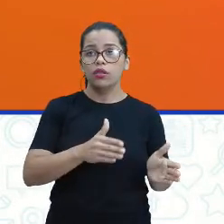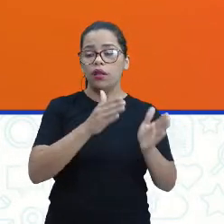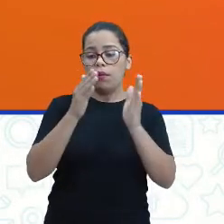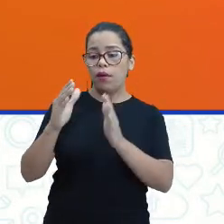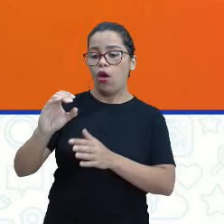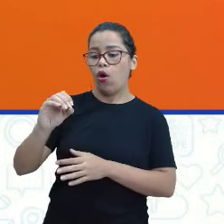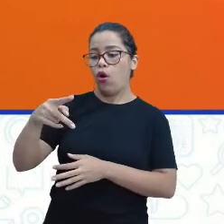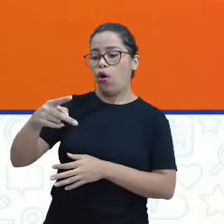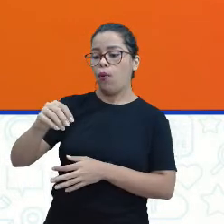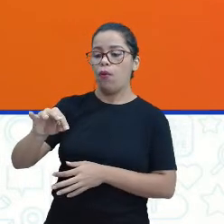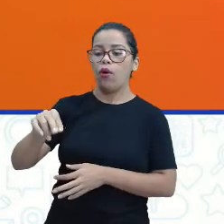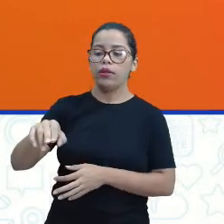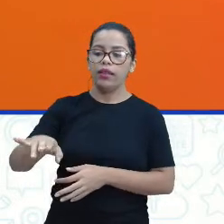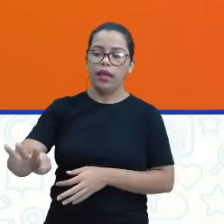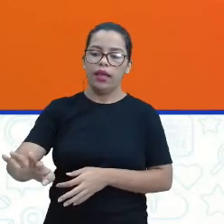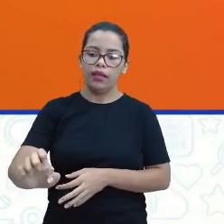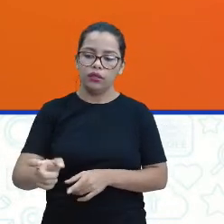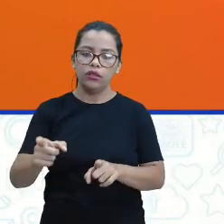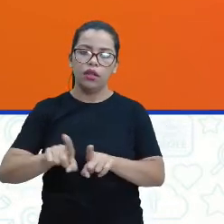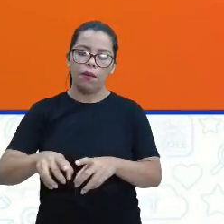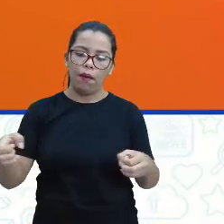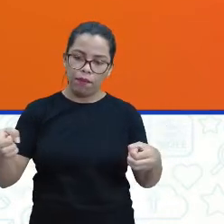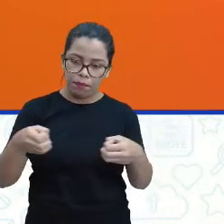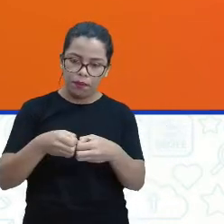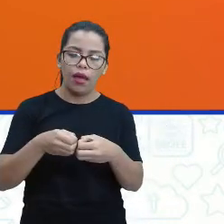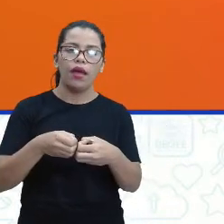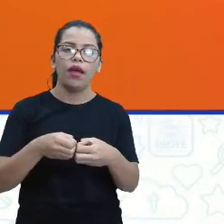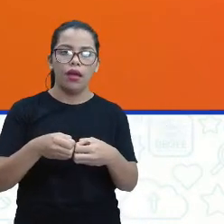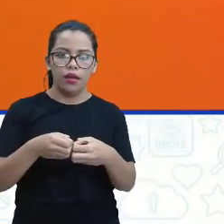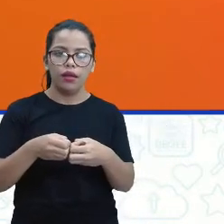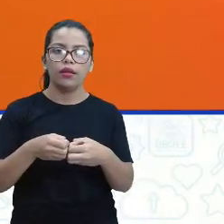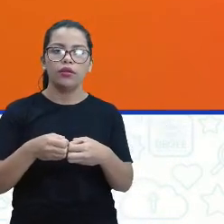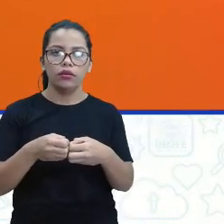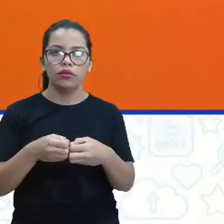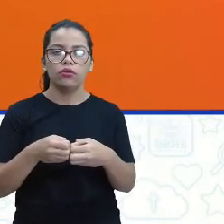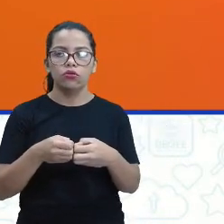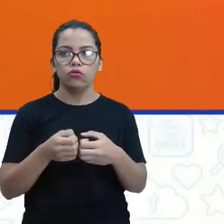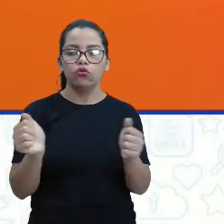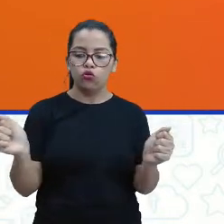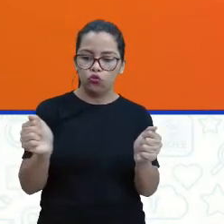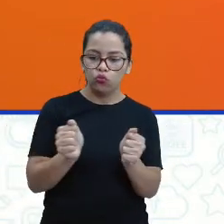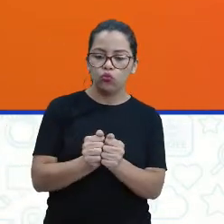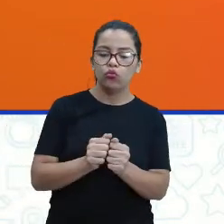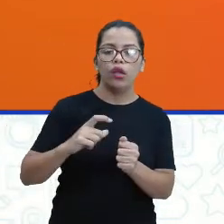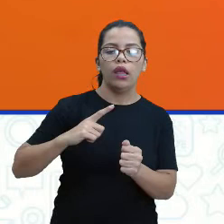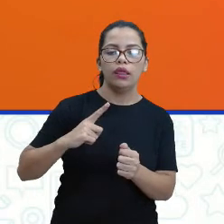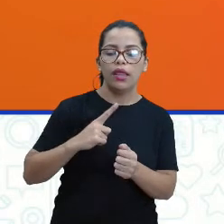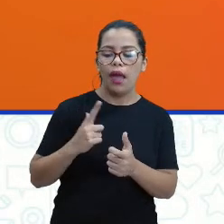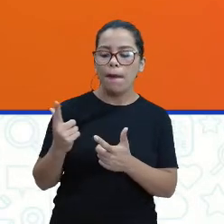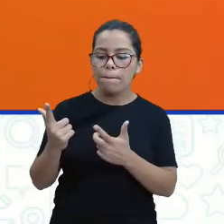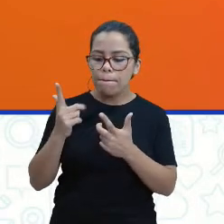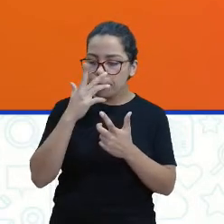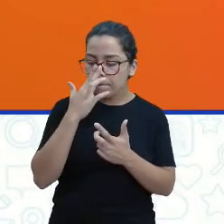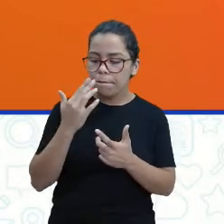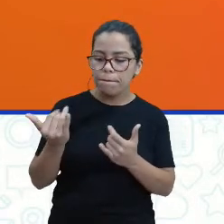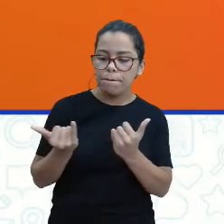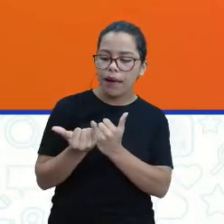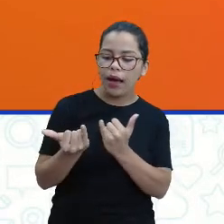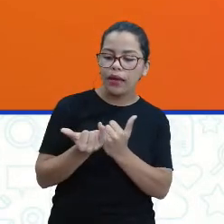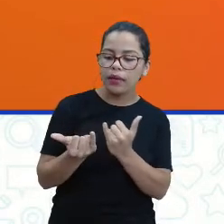próxima com o antagonista. Então, antagonista e oponente, eles têm uma similaridade de